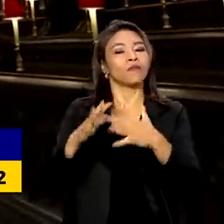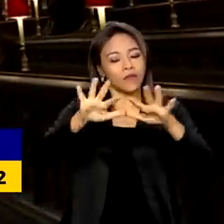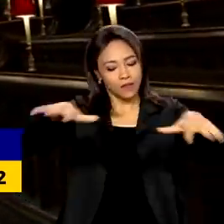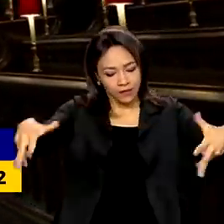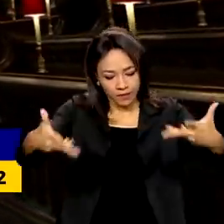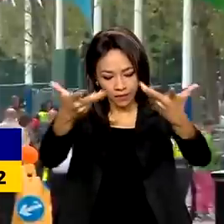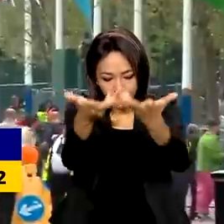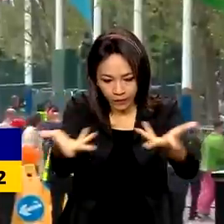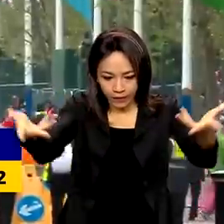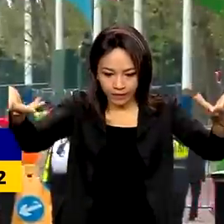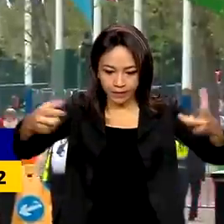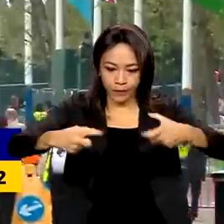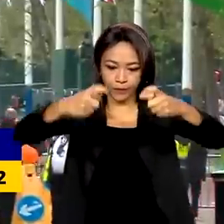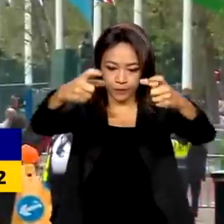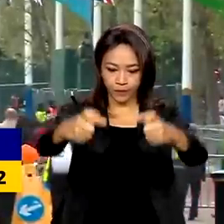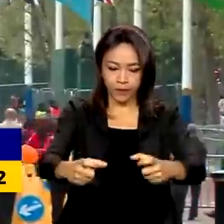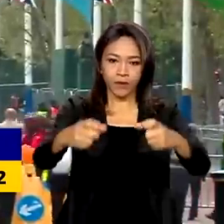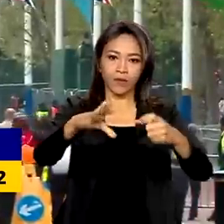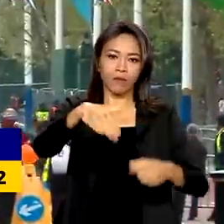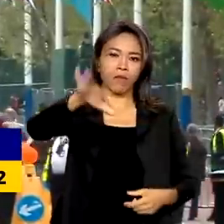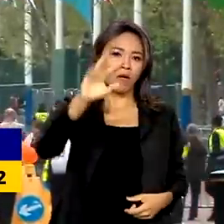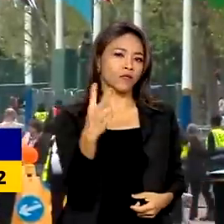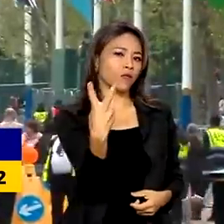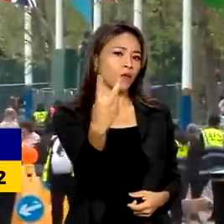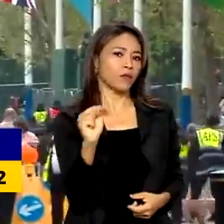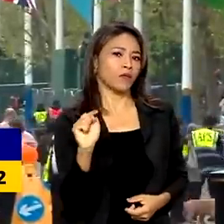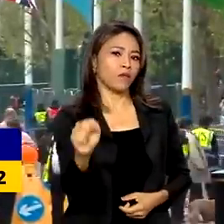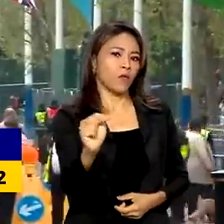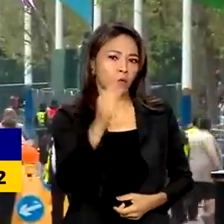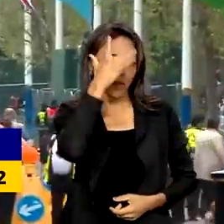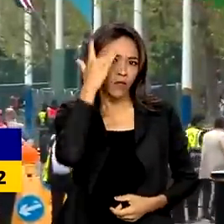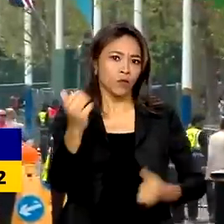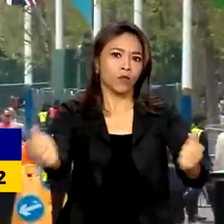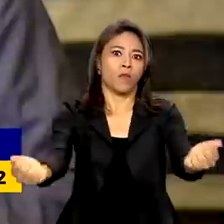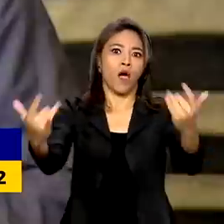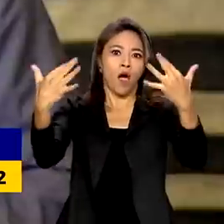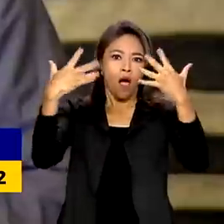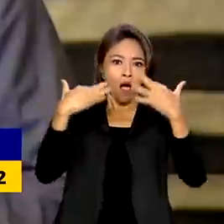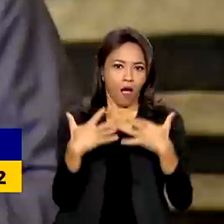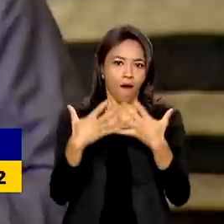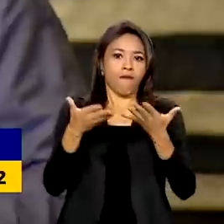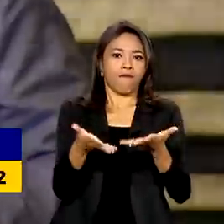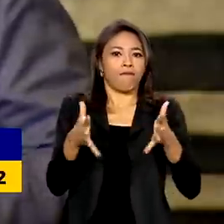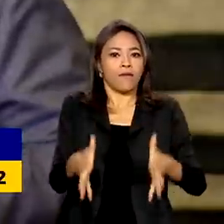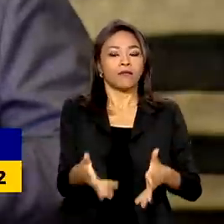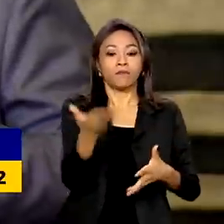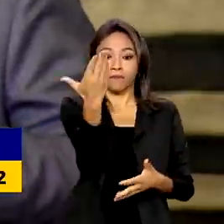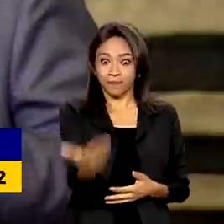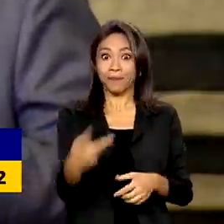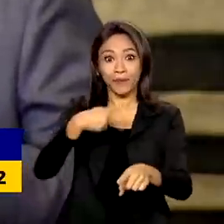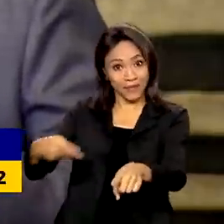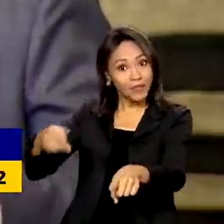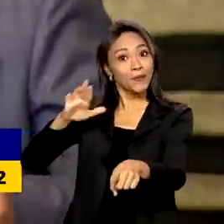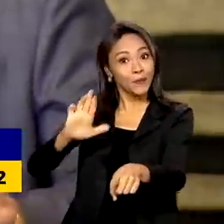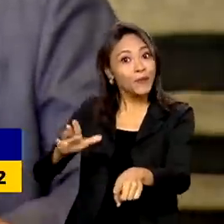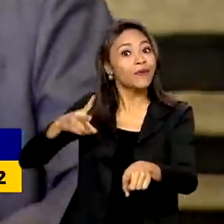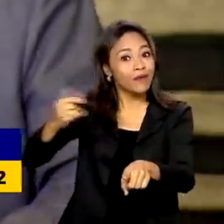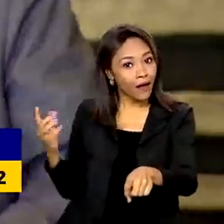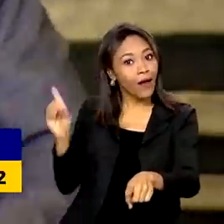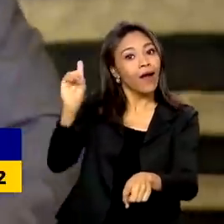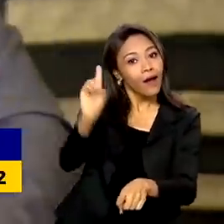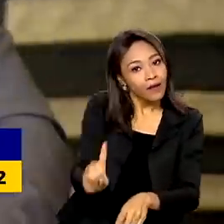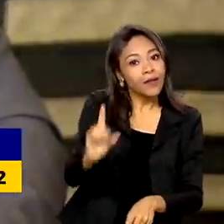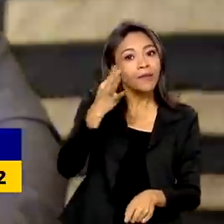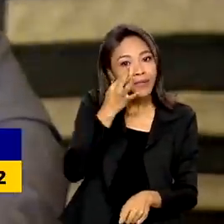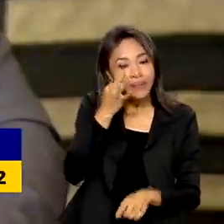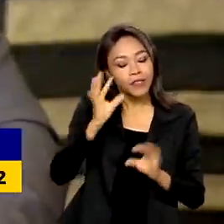de coroação. Mais de 2 mil convidados devem comparecer ao evento. O presidente Lula está entre os chefes de Estado